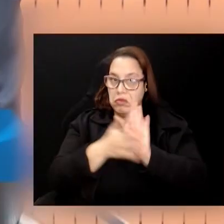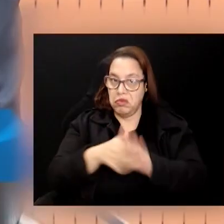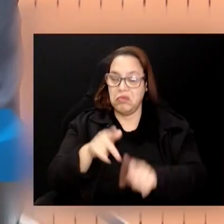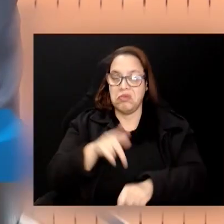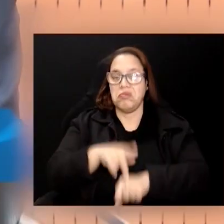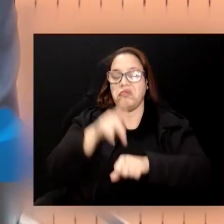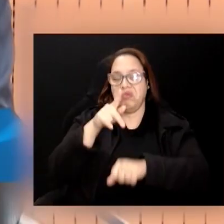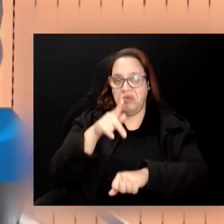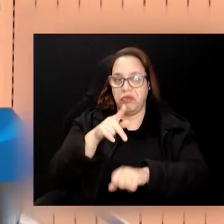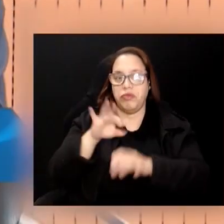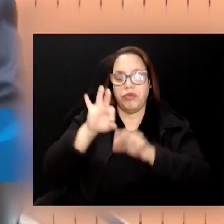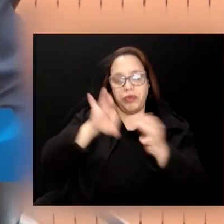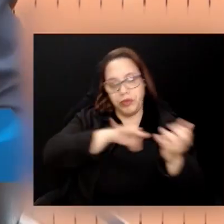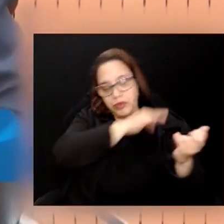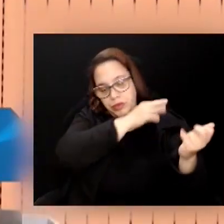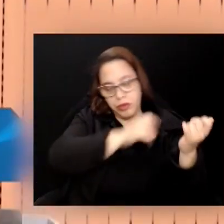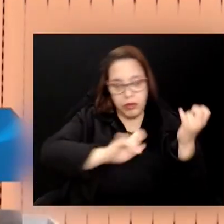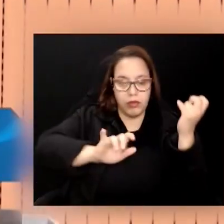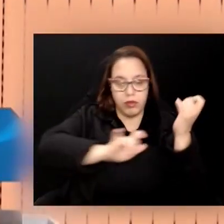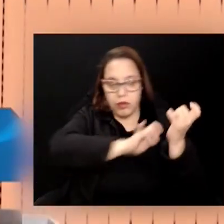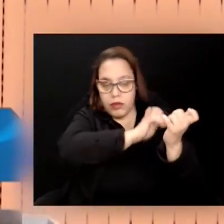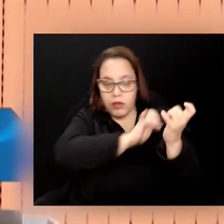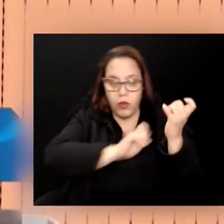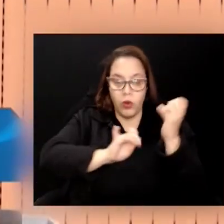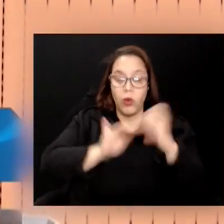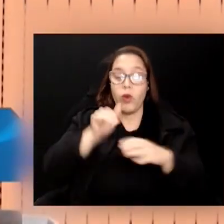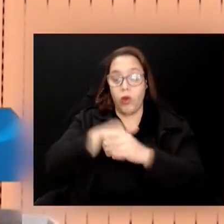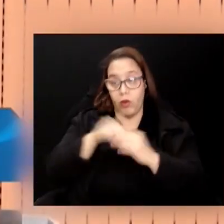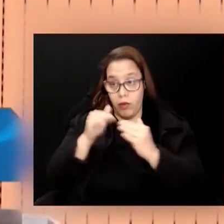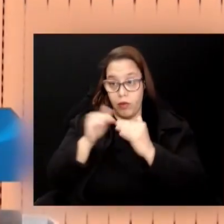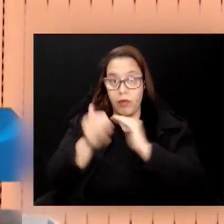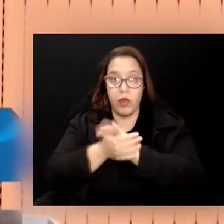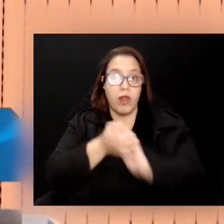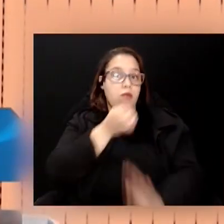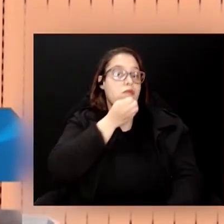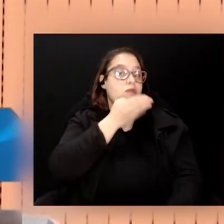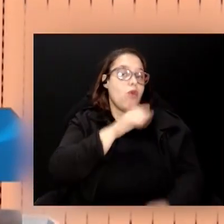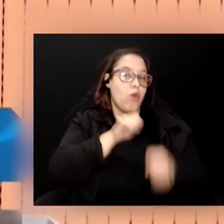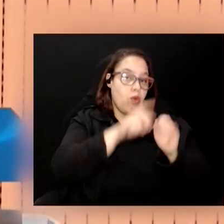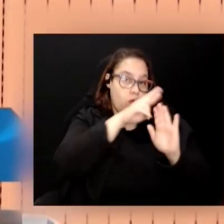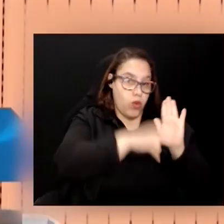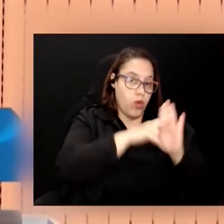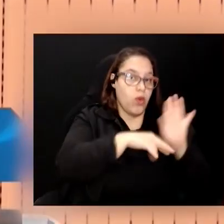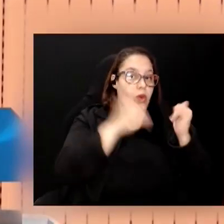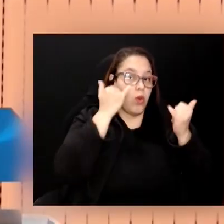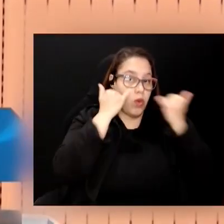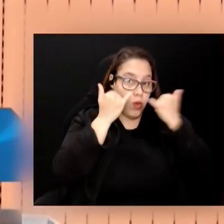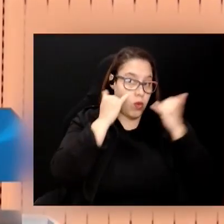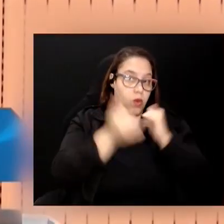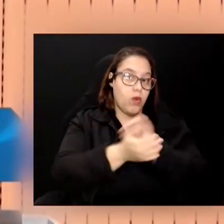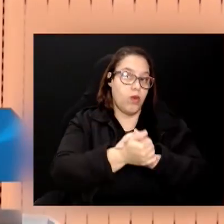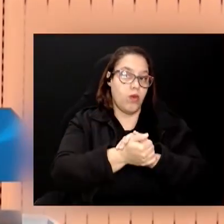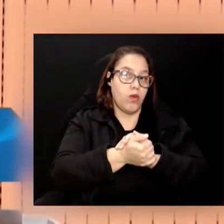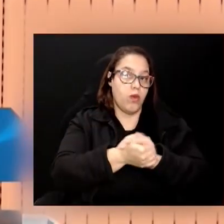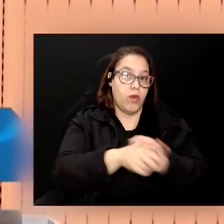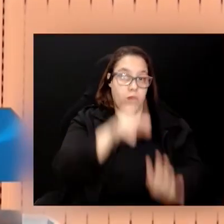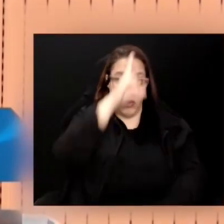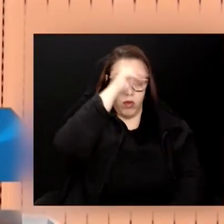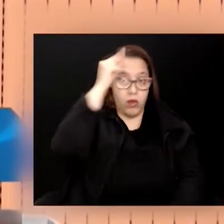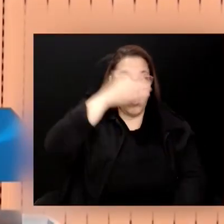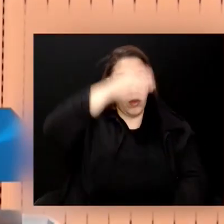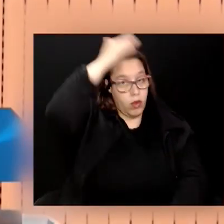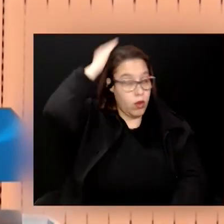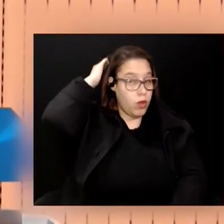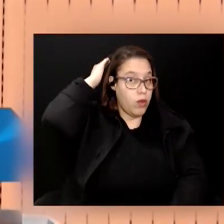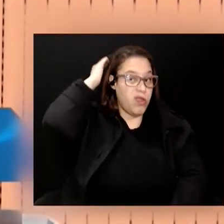Sinfônica de Campinas. Então, nós votamos favorável. Aqui a gente fez um requerimento de informações ao prefeito Dário Saad,